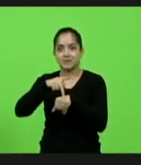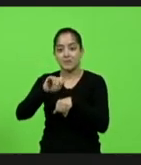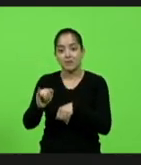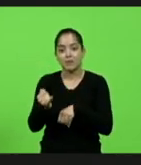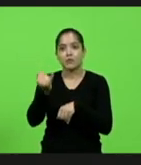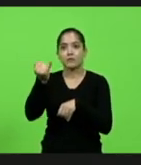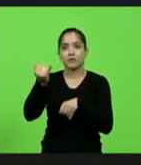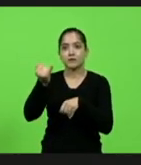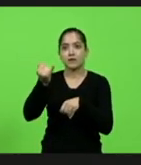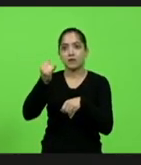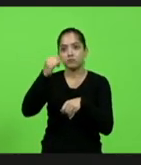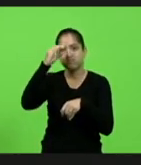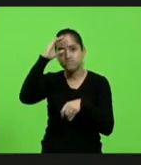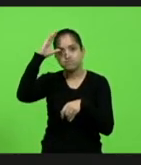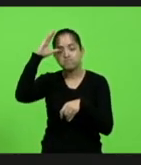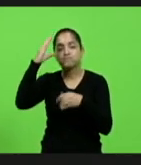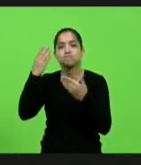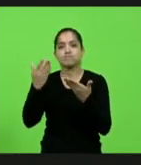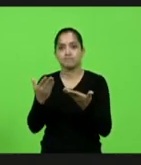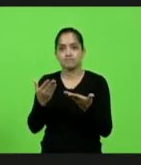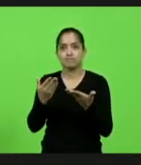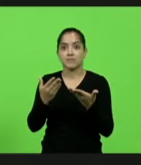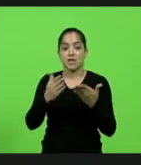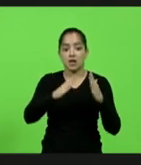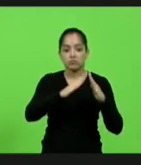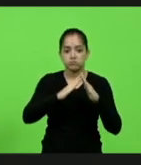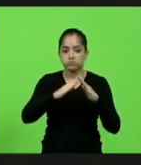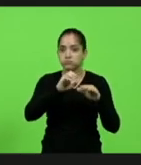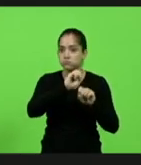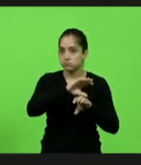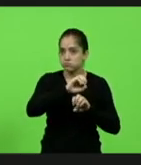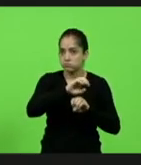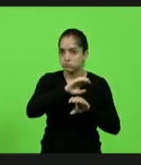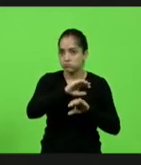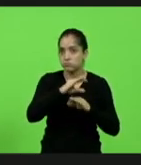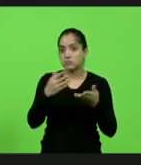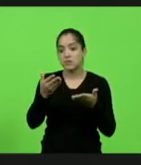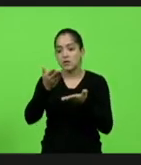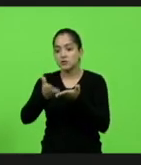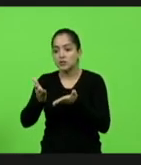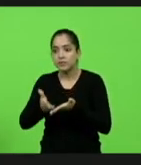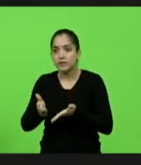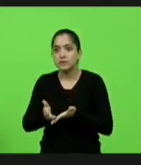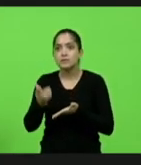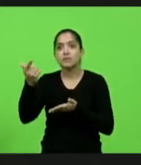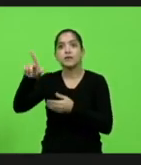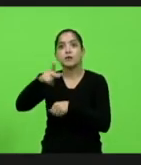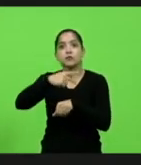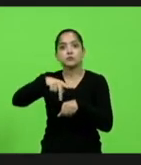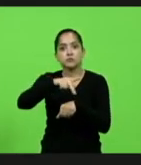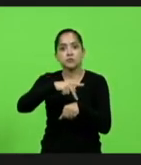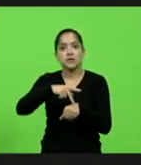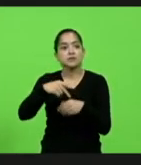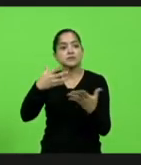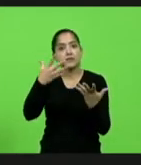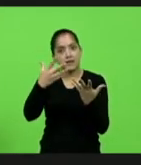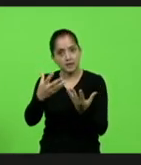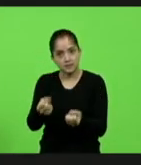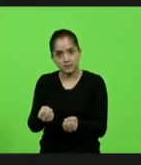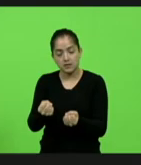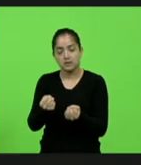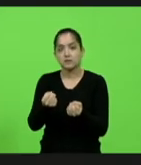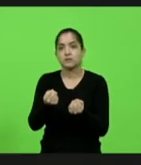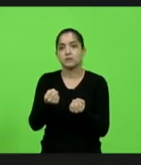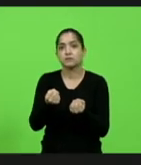temos mais uma mostra aqui que sem o homeschooling nós estamos perdendo talentos para países estrangeiros. Esse é um caso muito